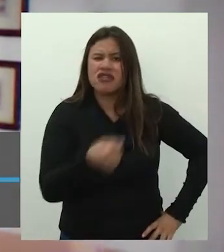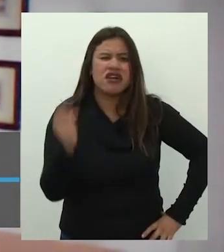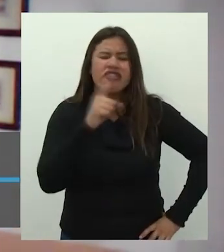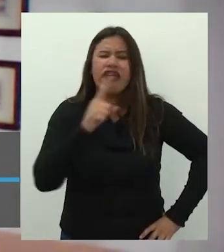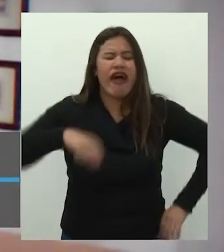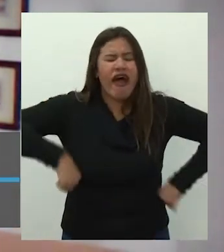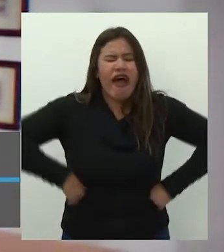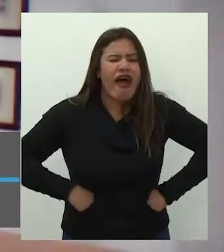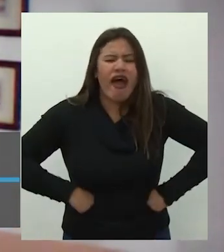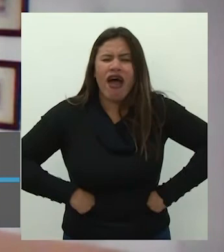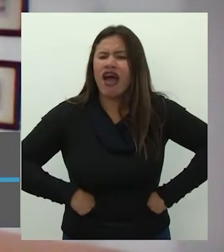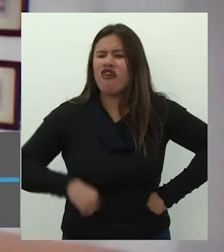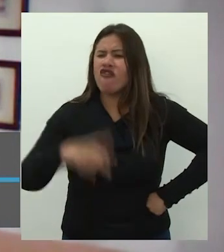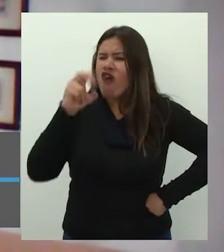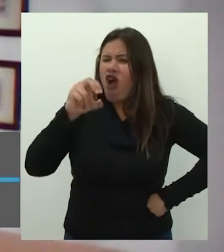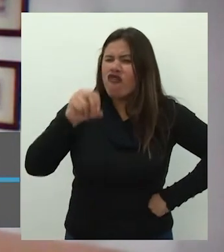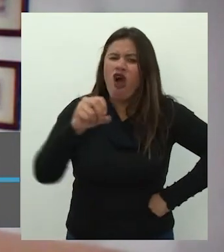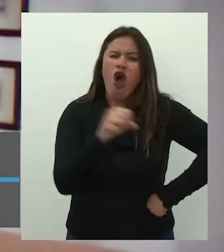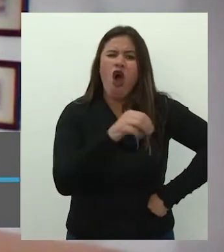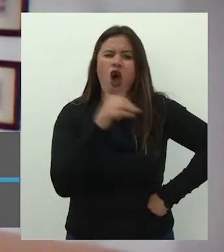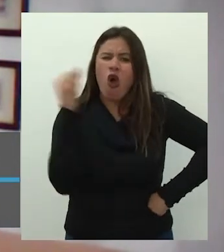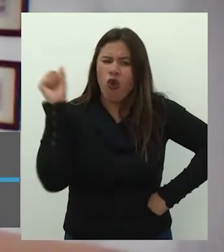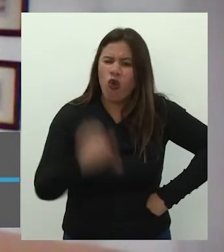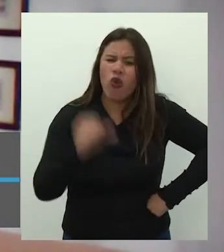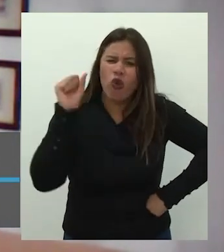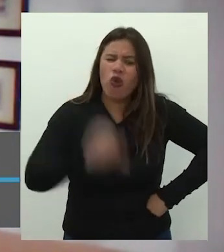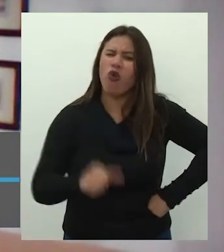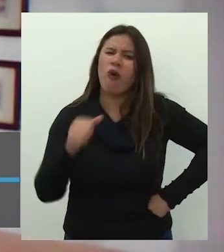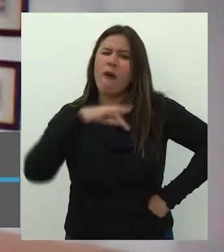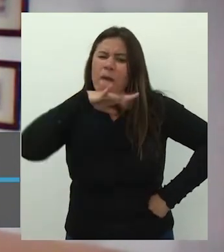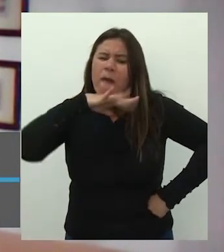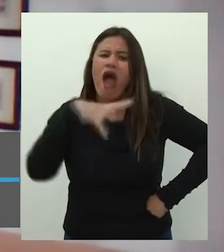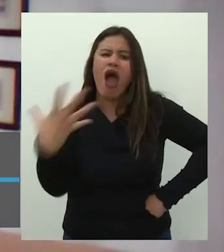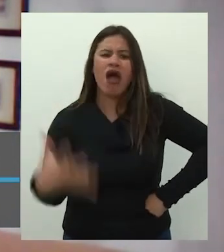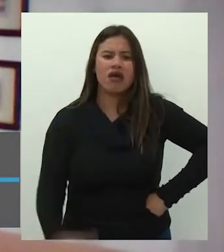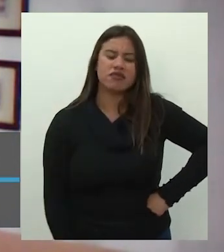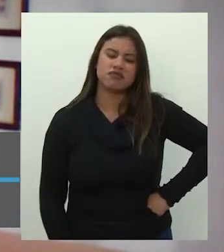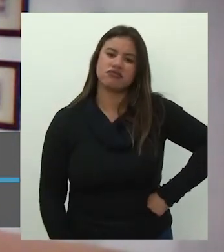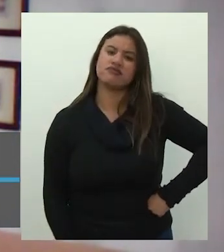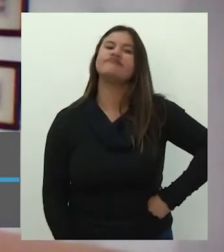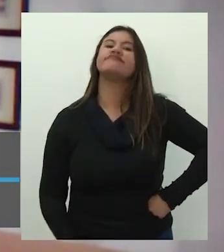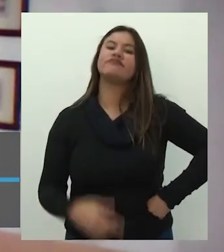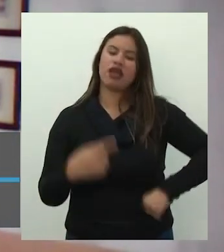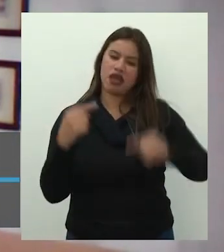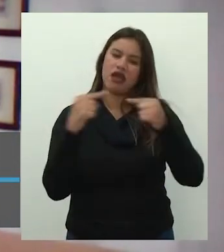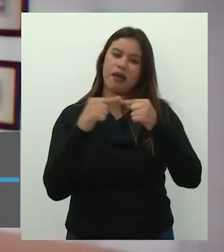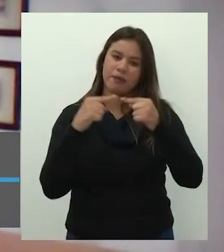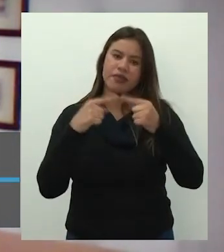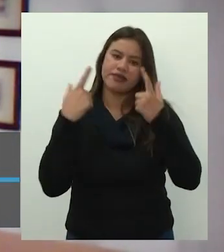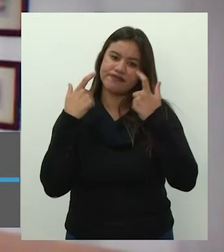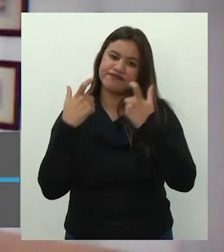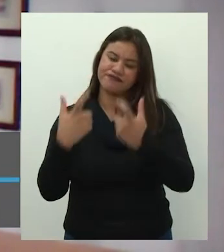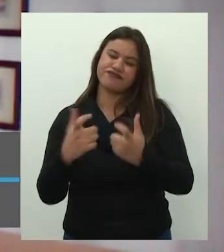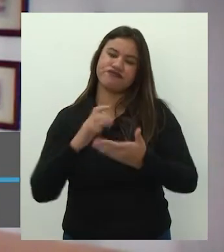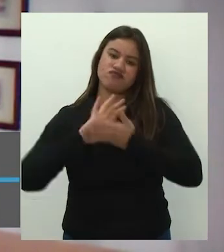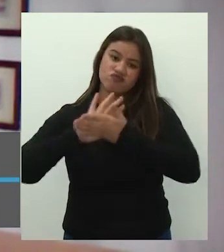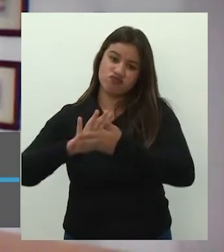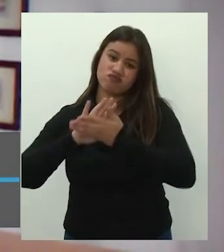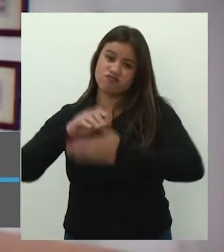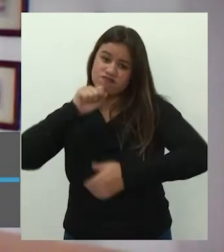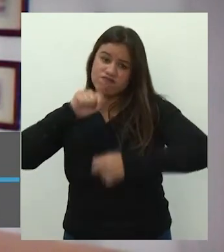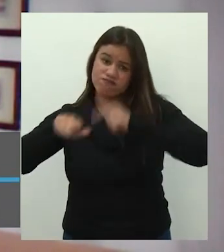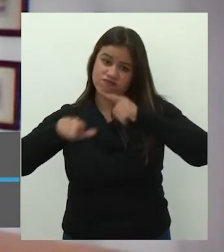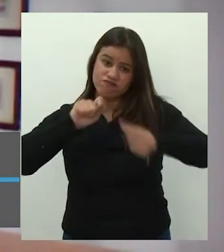que avó ruim que você é, não sei o quê, que péssima. Isso é uma agressão, esse tipo de fala. E usar